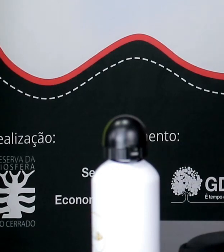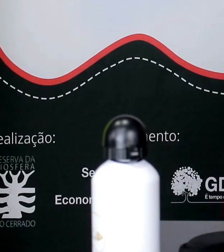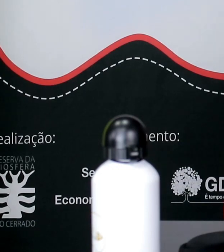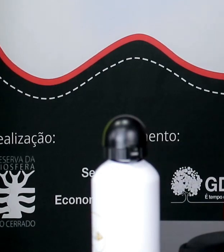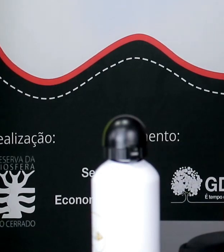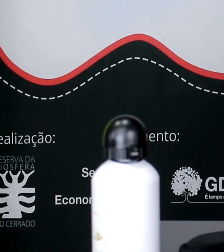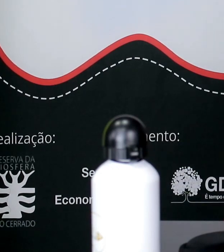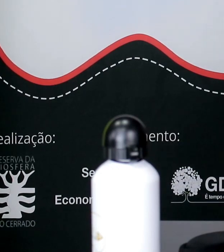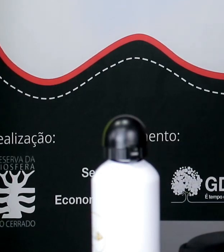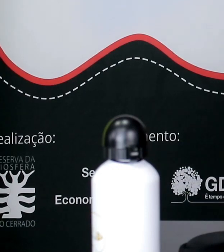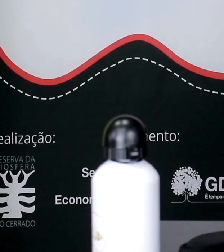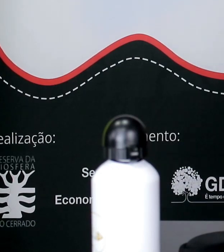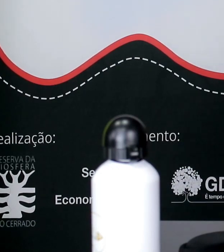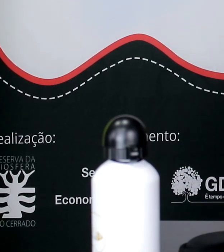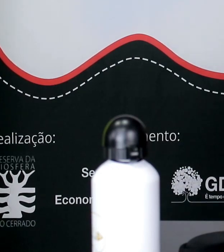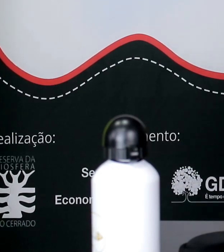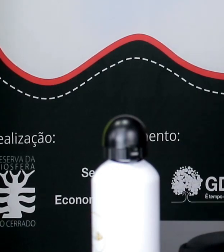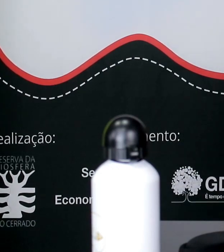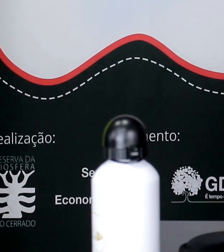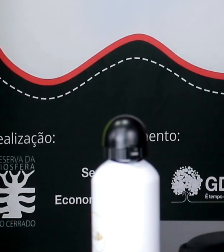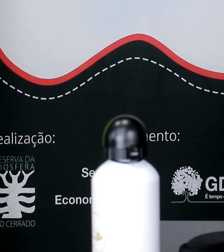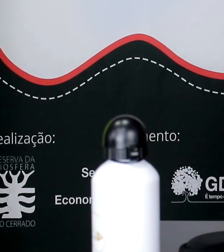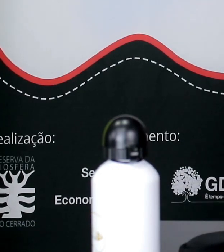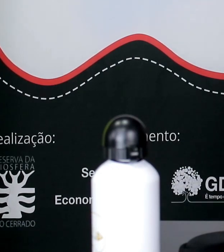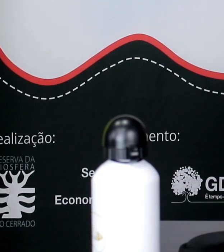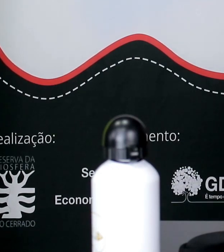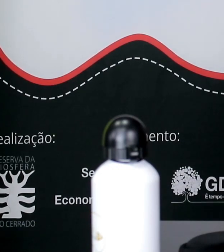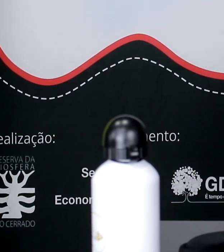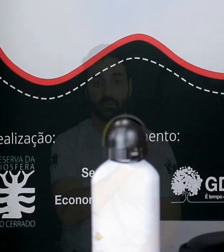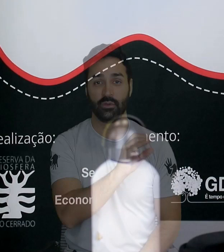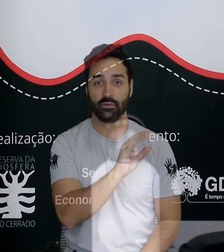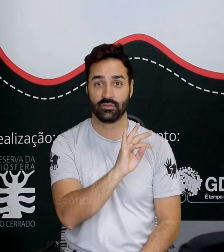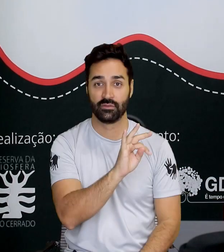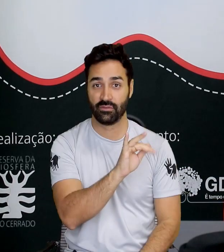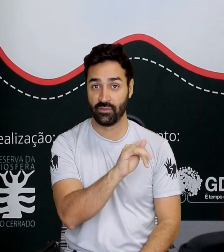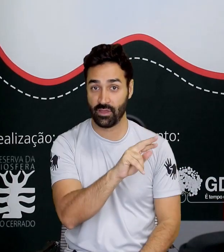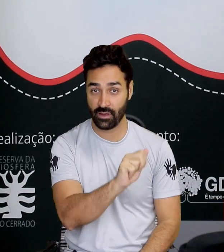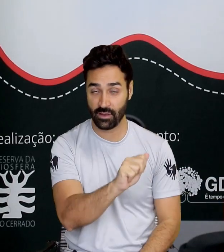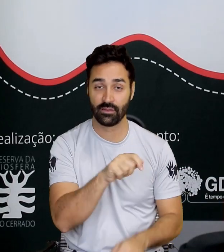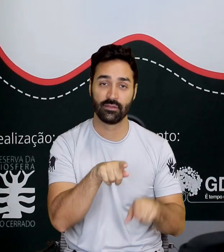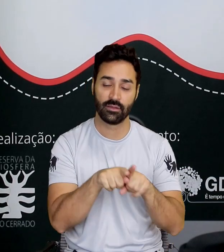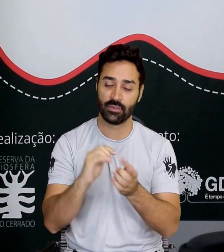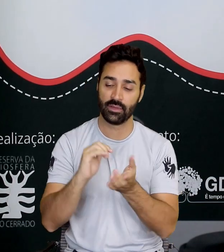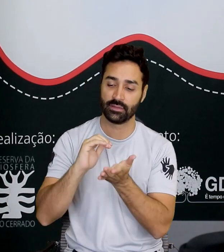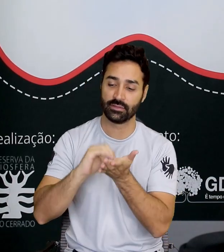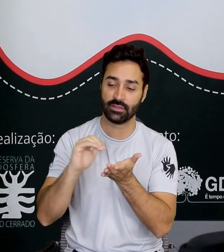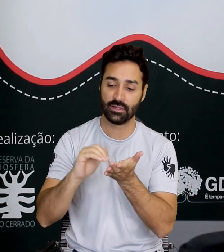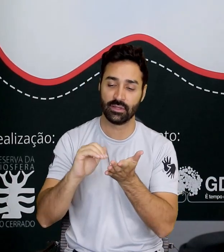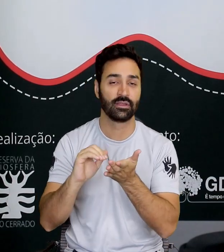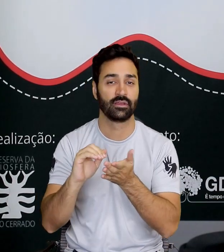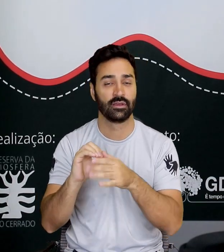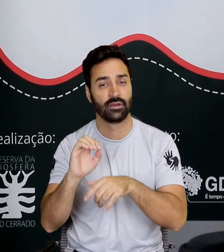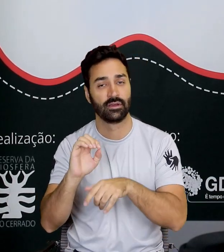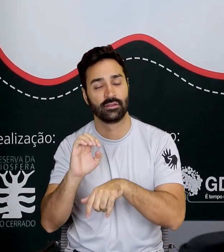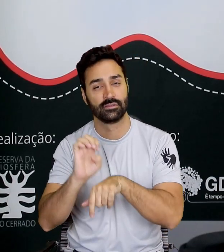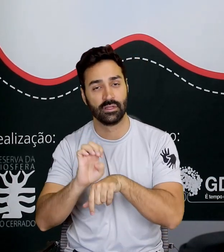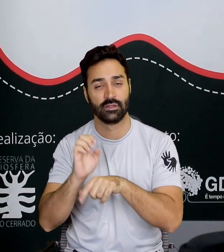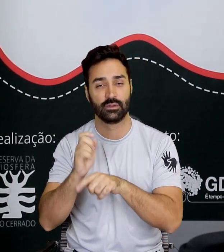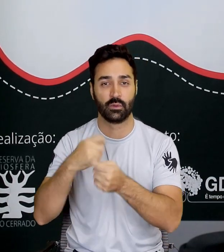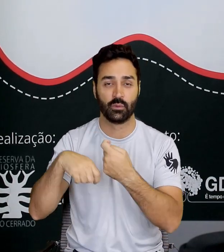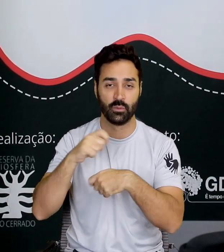Essa é uma parceria do Instituto Amigos da Reserva da Biosfera do Cerrado e da Secretaria de Estado de Cultura e